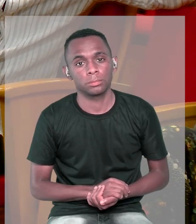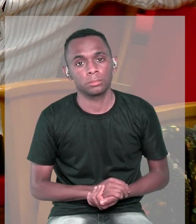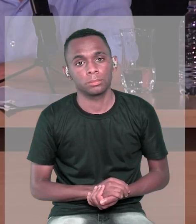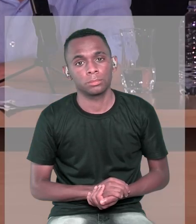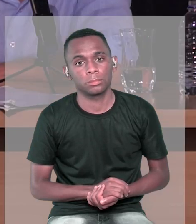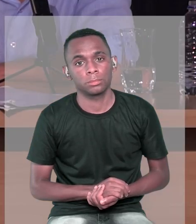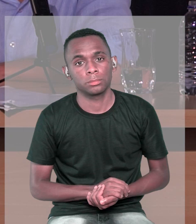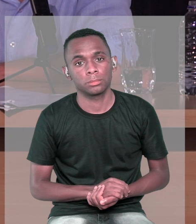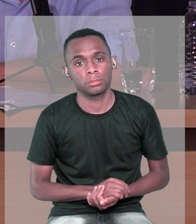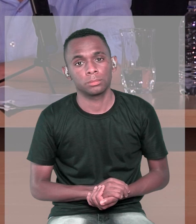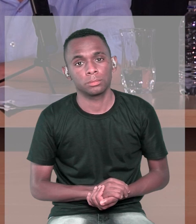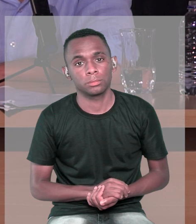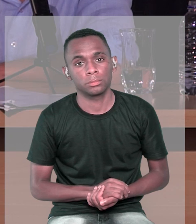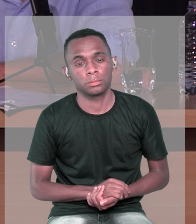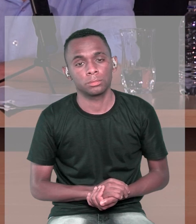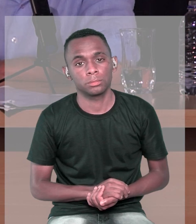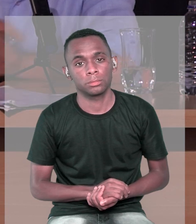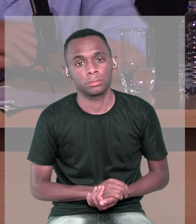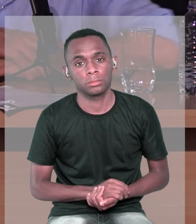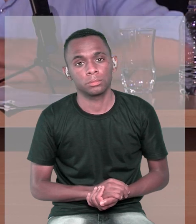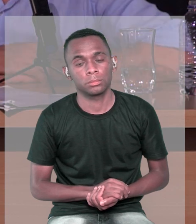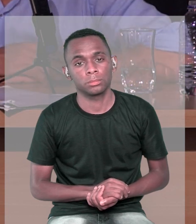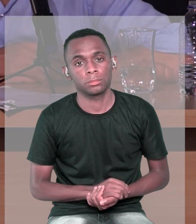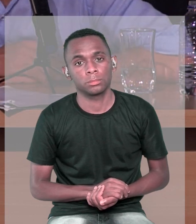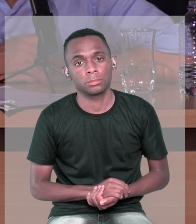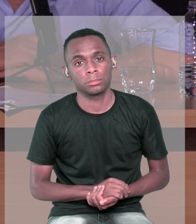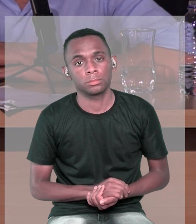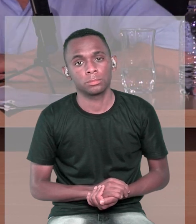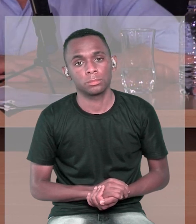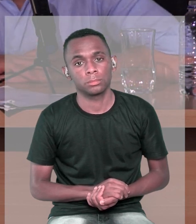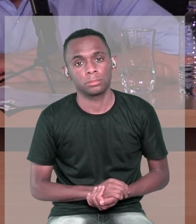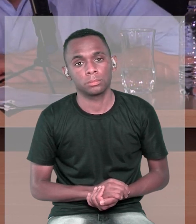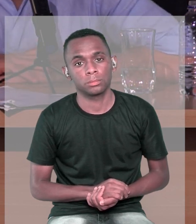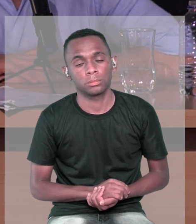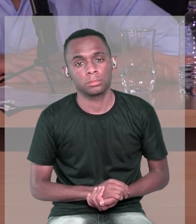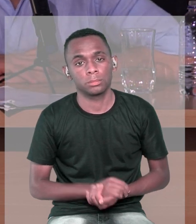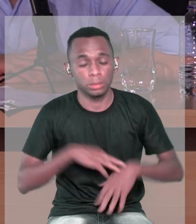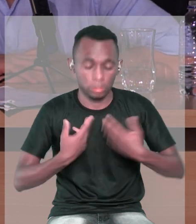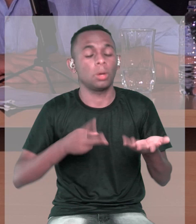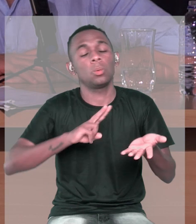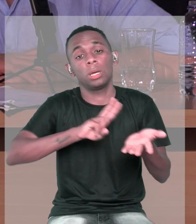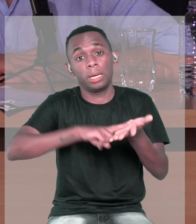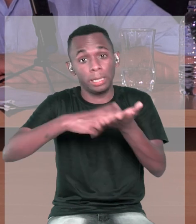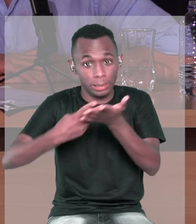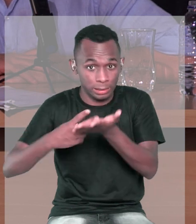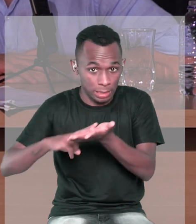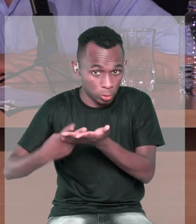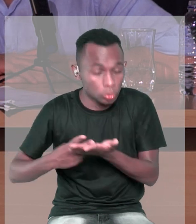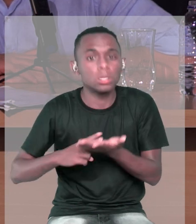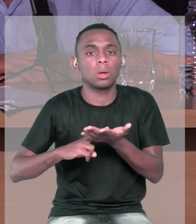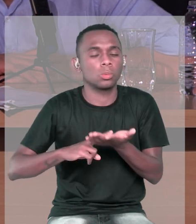En aparté, la traduction par excellence est un exercice d'appropriation. A tradução por excelência é um exercício